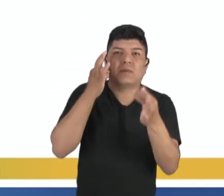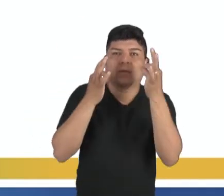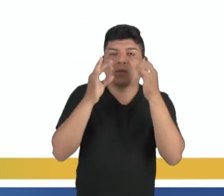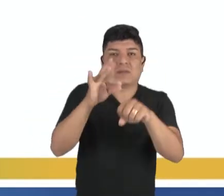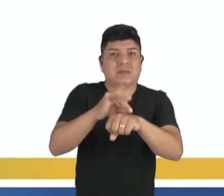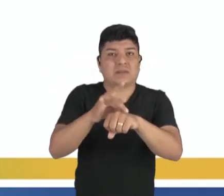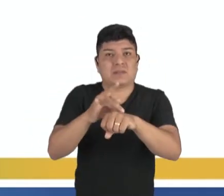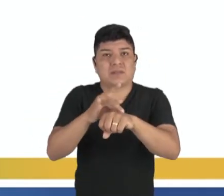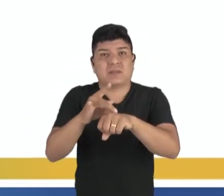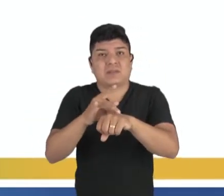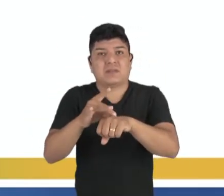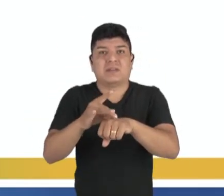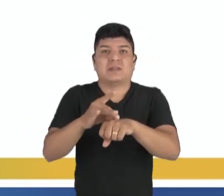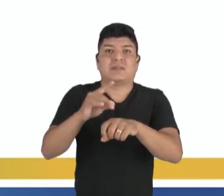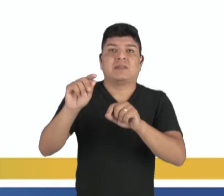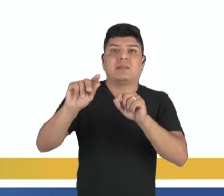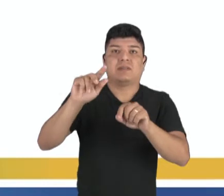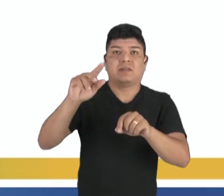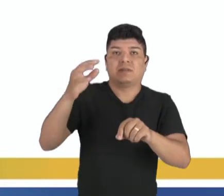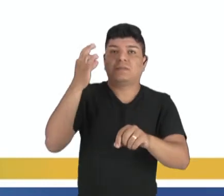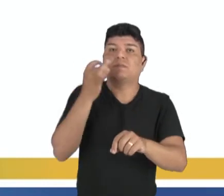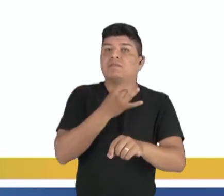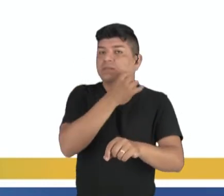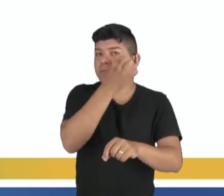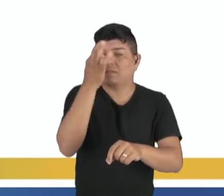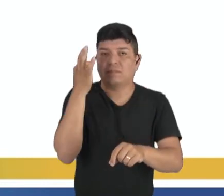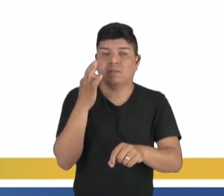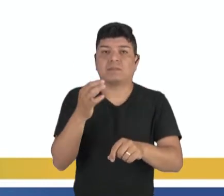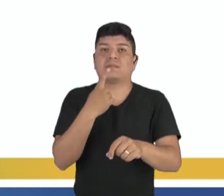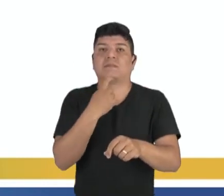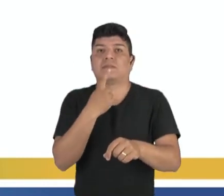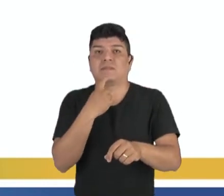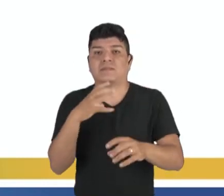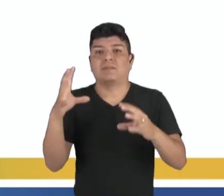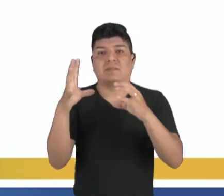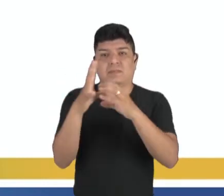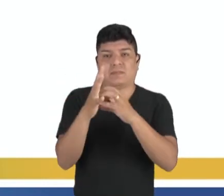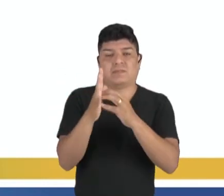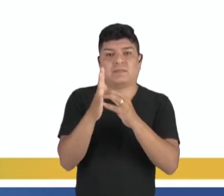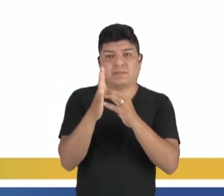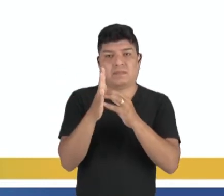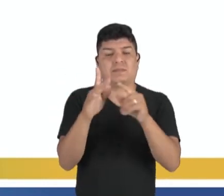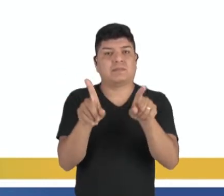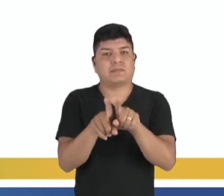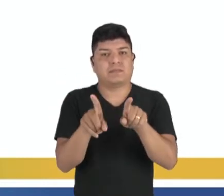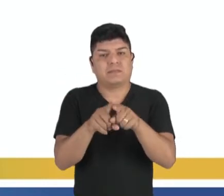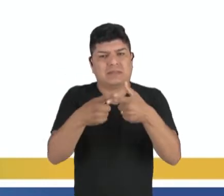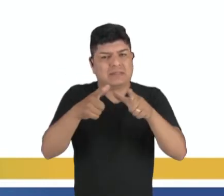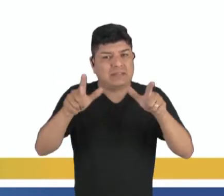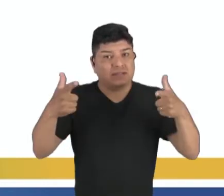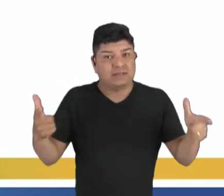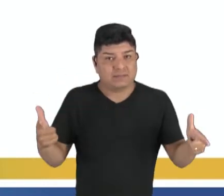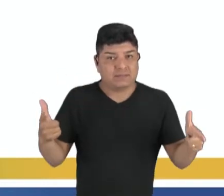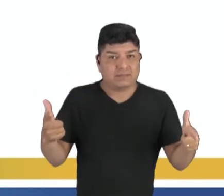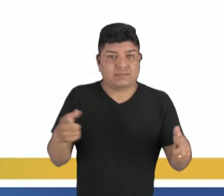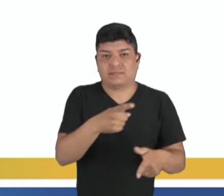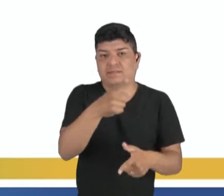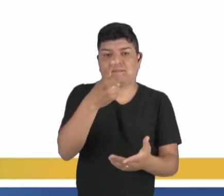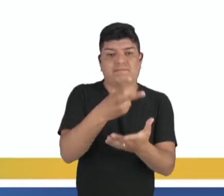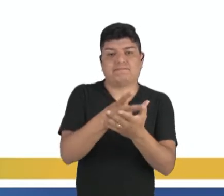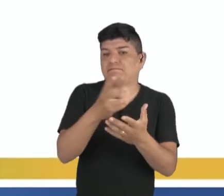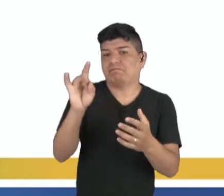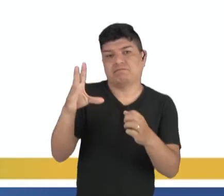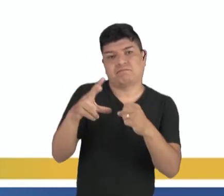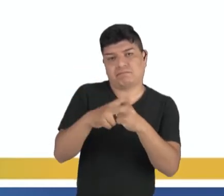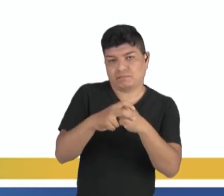catapora, hepatite, sarampo e até mesmo AIDS. Então é muito amplo dizer que você está